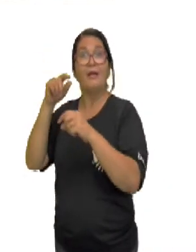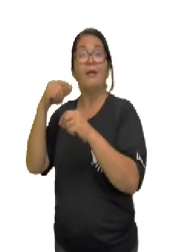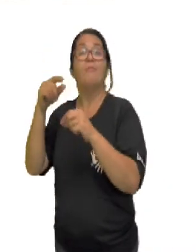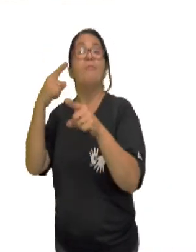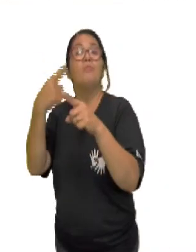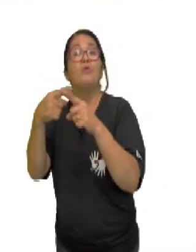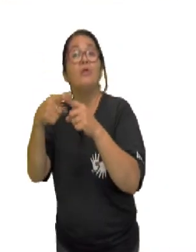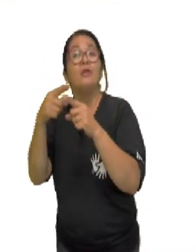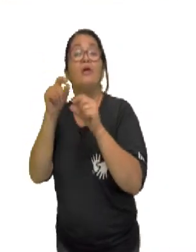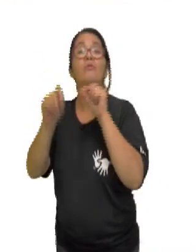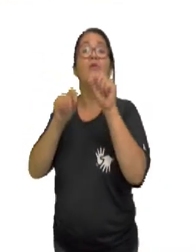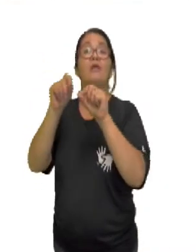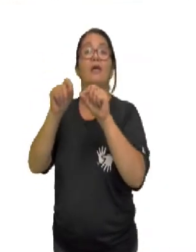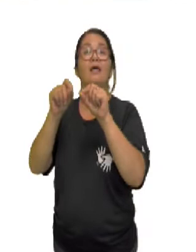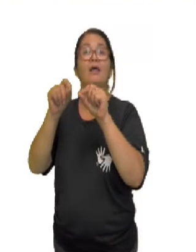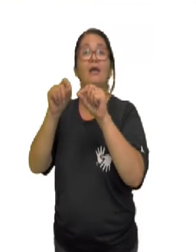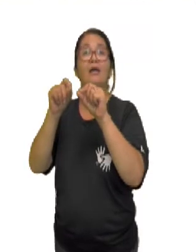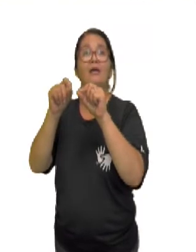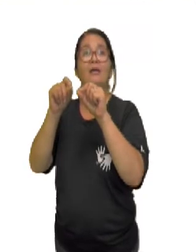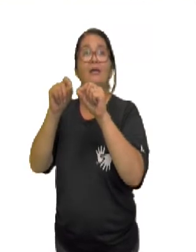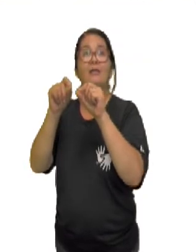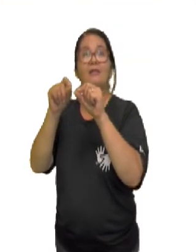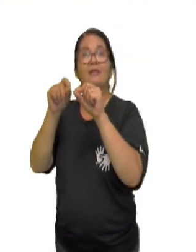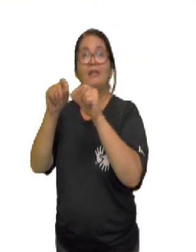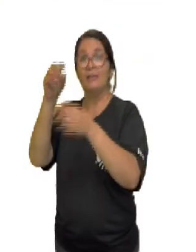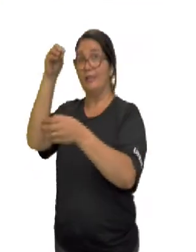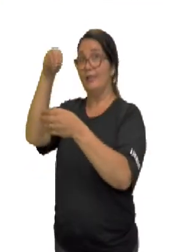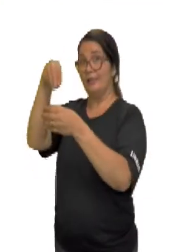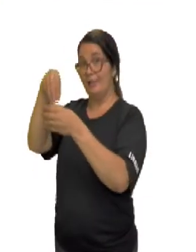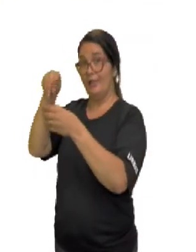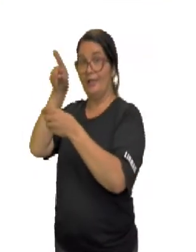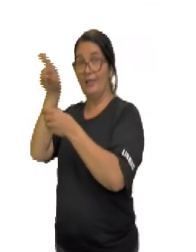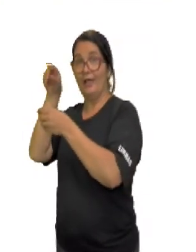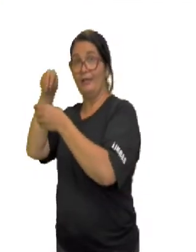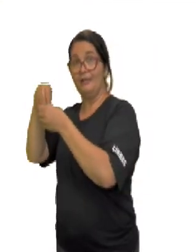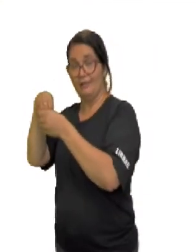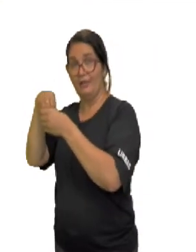aqui, nós temos... desculpa, pessoal.